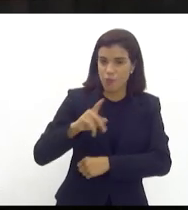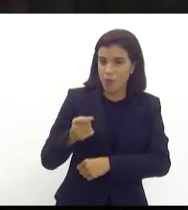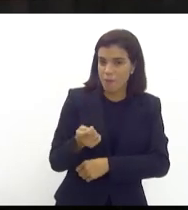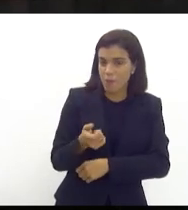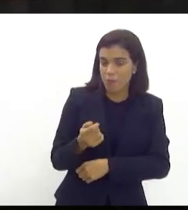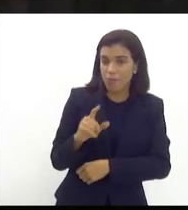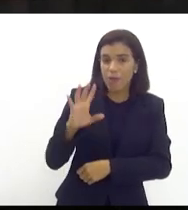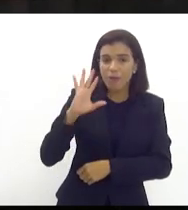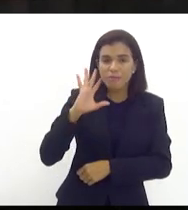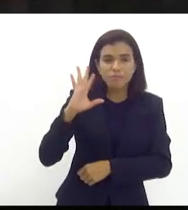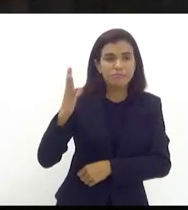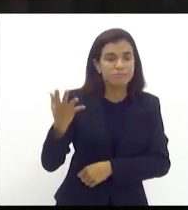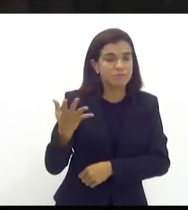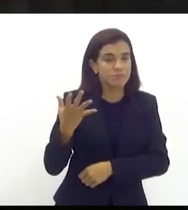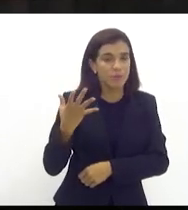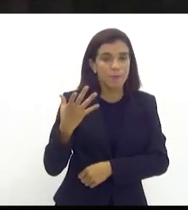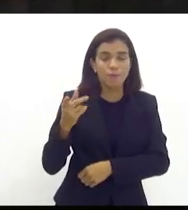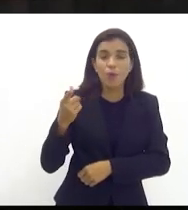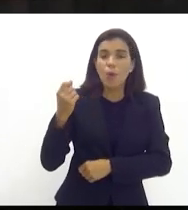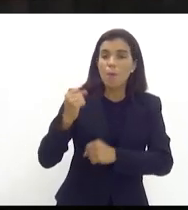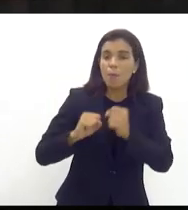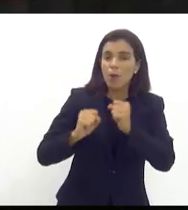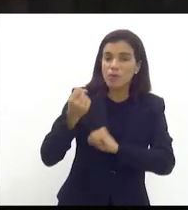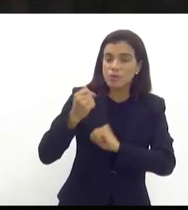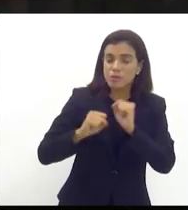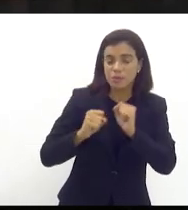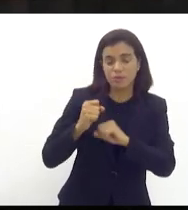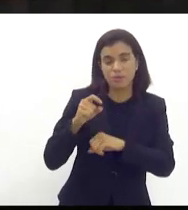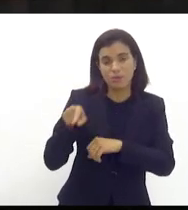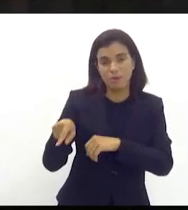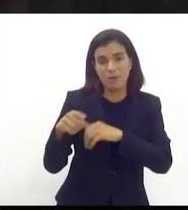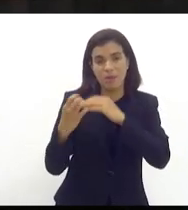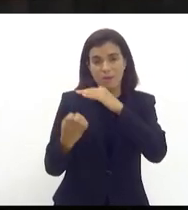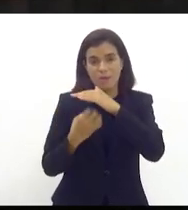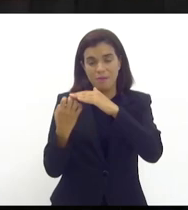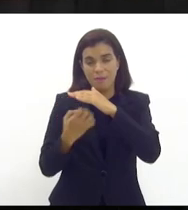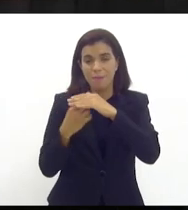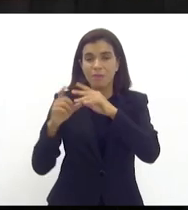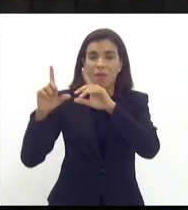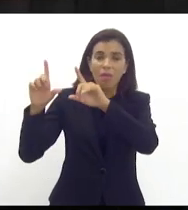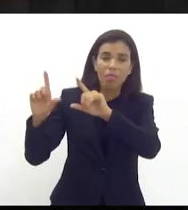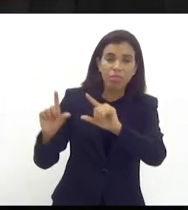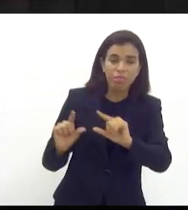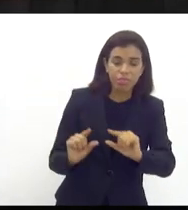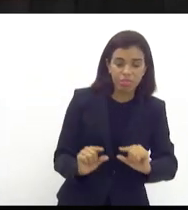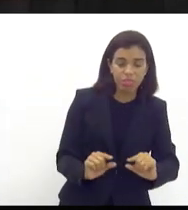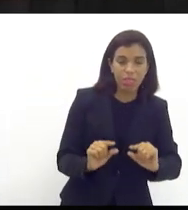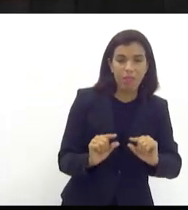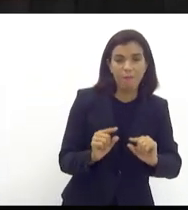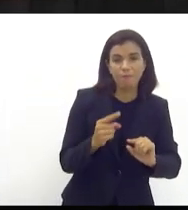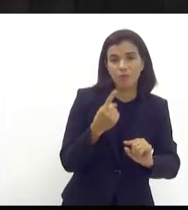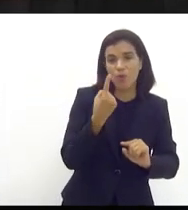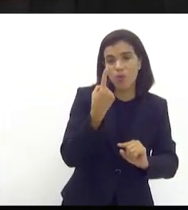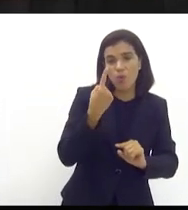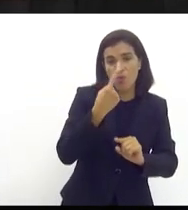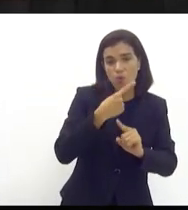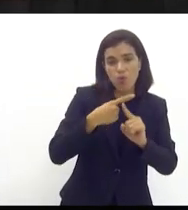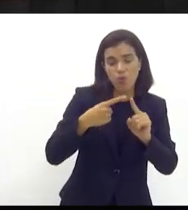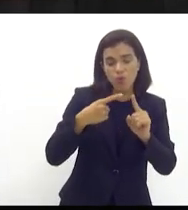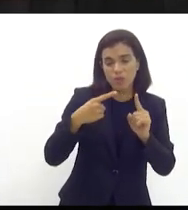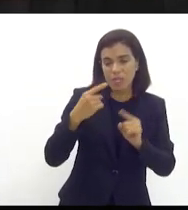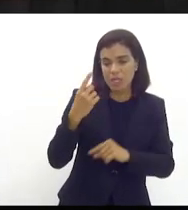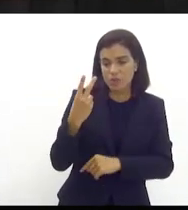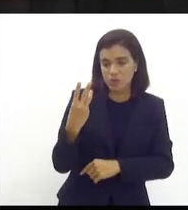essa decisão, o volume produzido pela empresa deverá ter uma redução de um terço no total, com